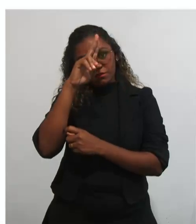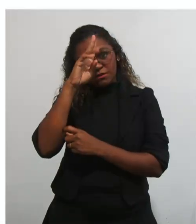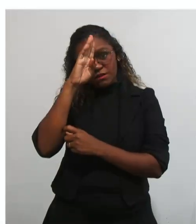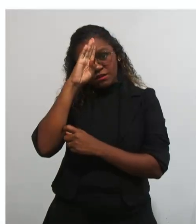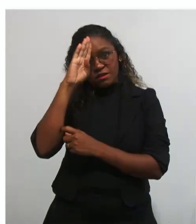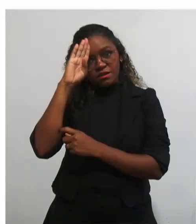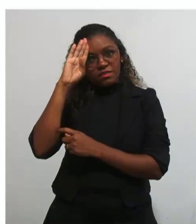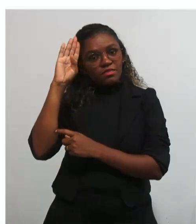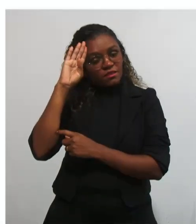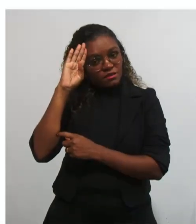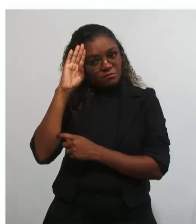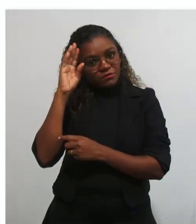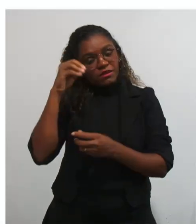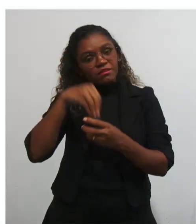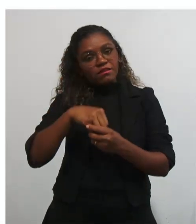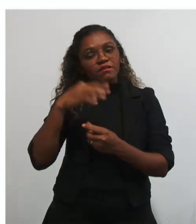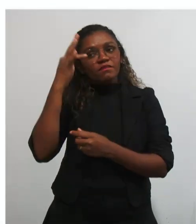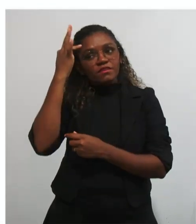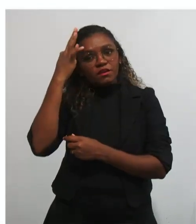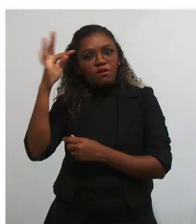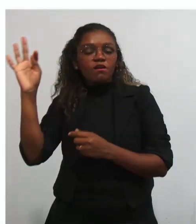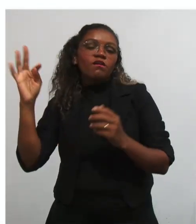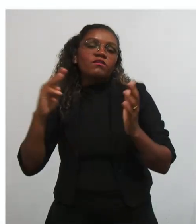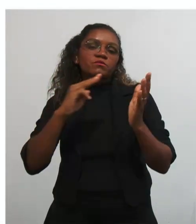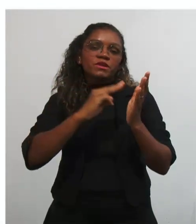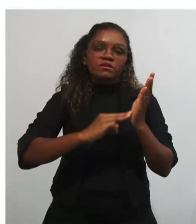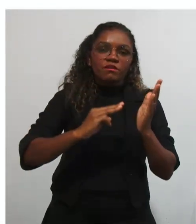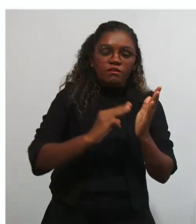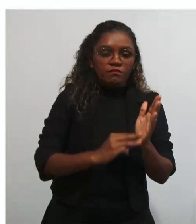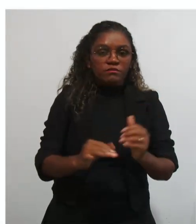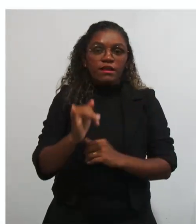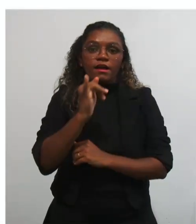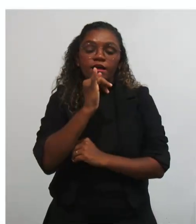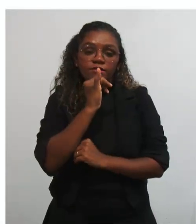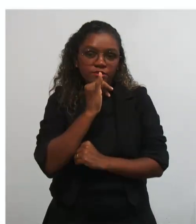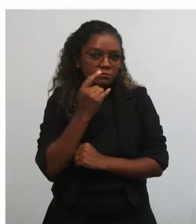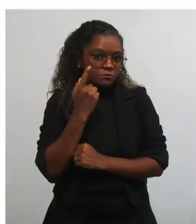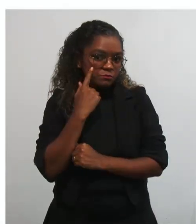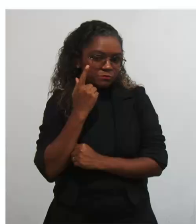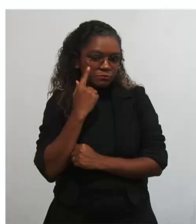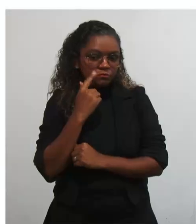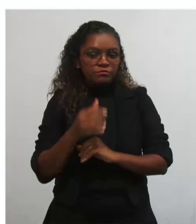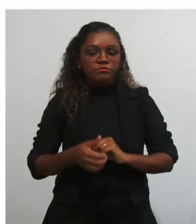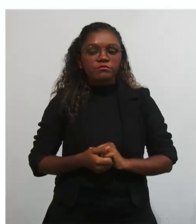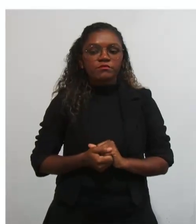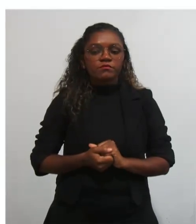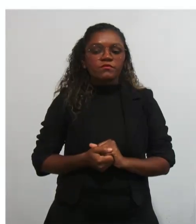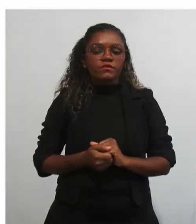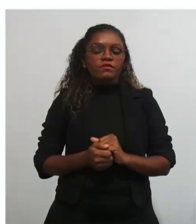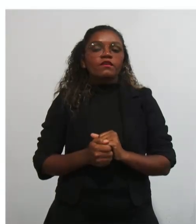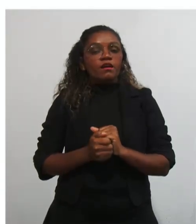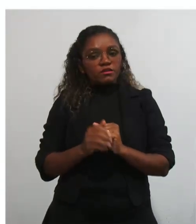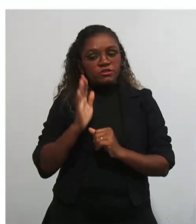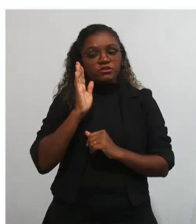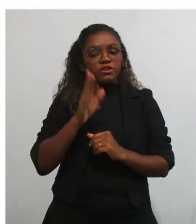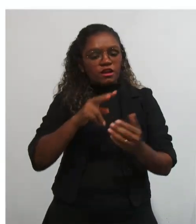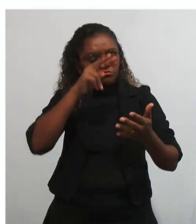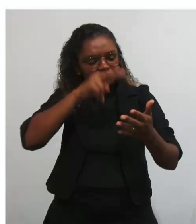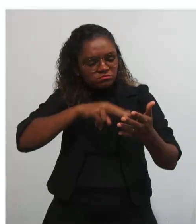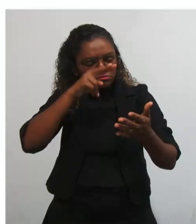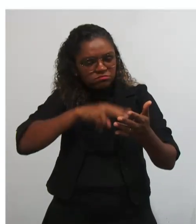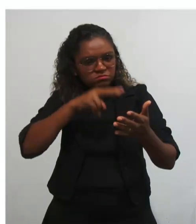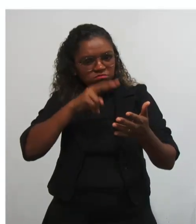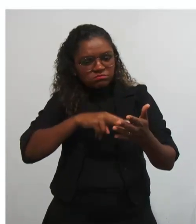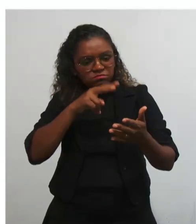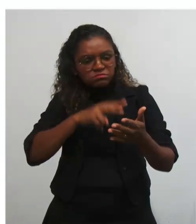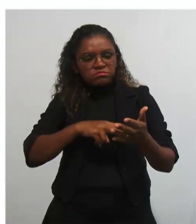significa um aparato teórico, metodológico. Por exemplo, fiz várias leituras de Paulo Freire, né?